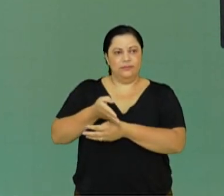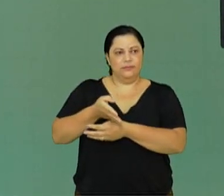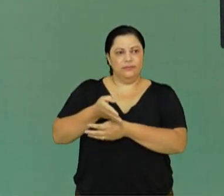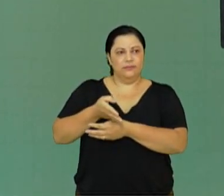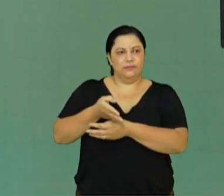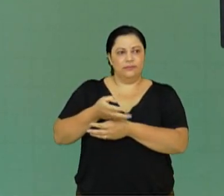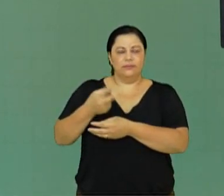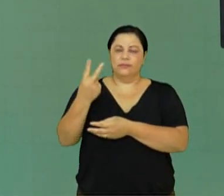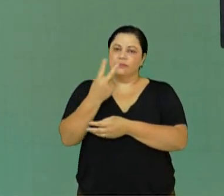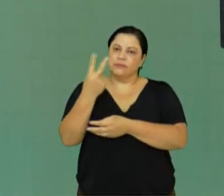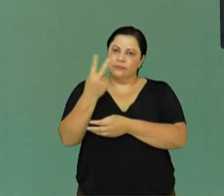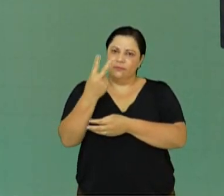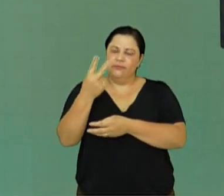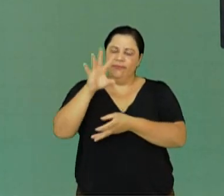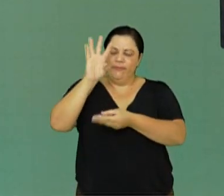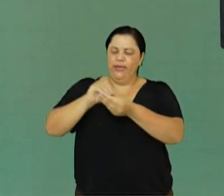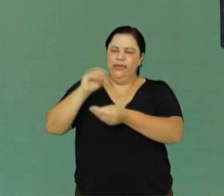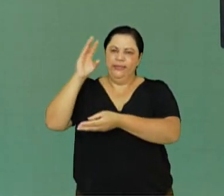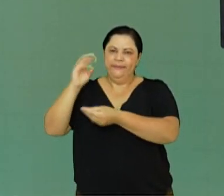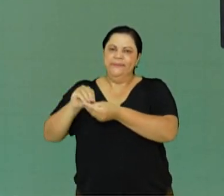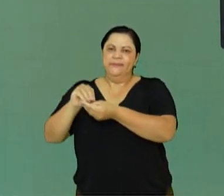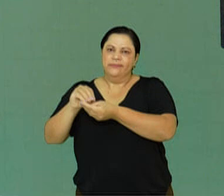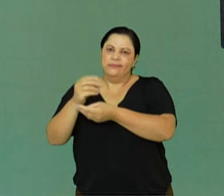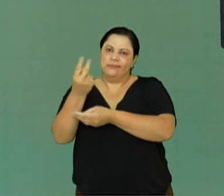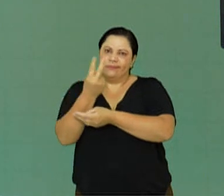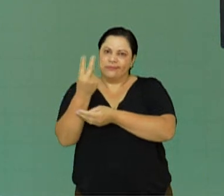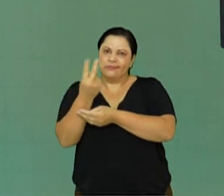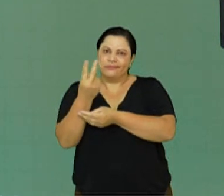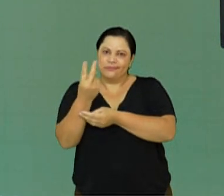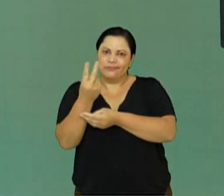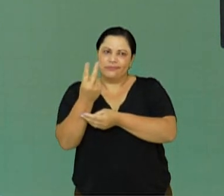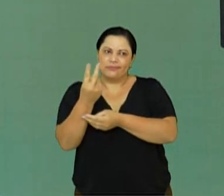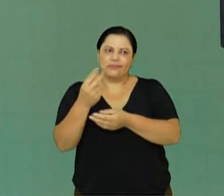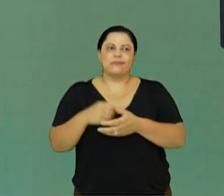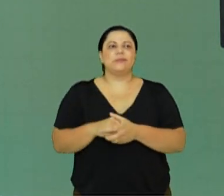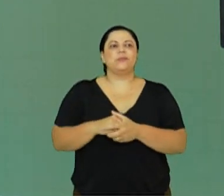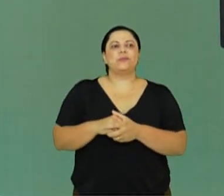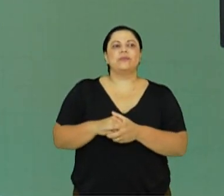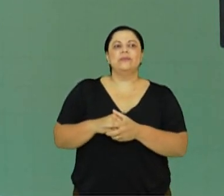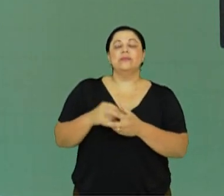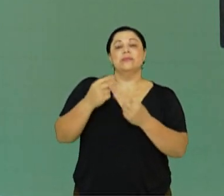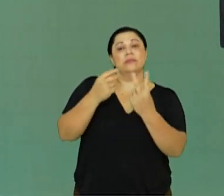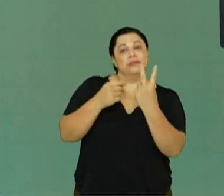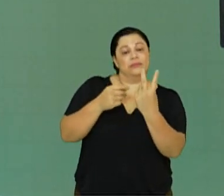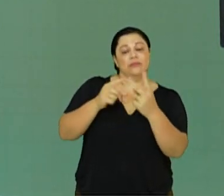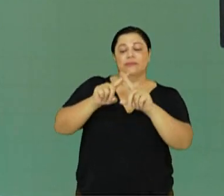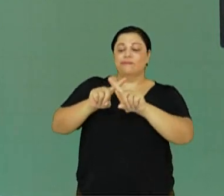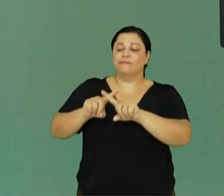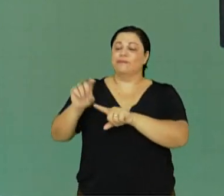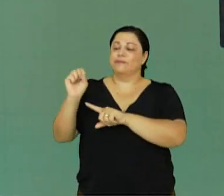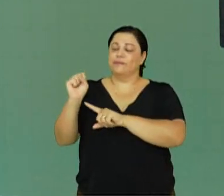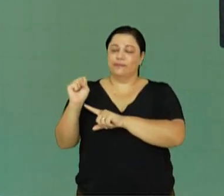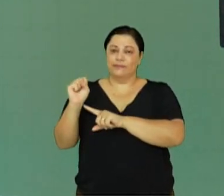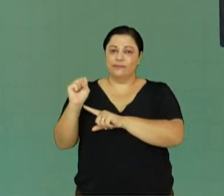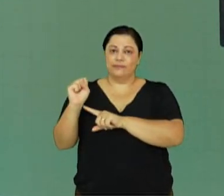sobrar 2 na simplificação. Portanto, o nosso volume, 2 vezes 8, 16 raiz